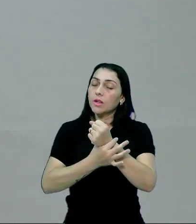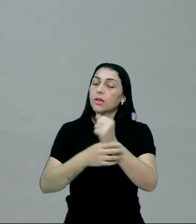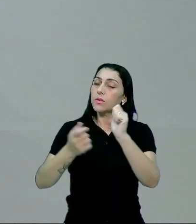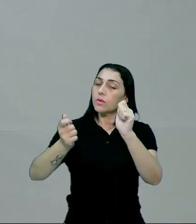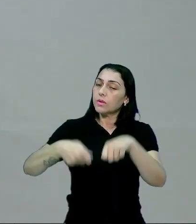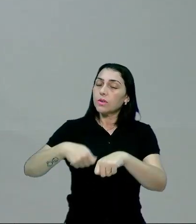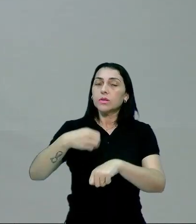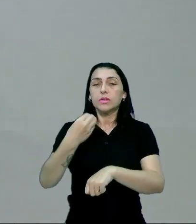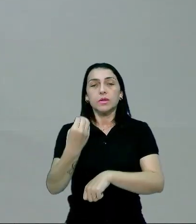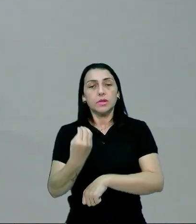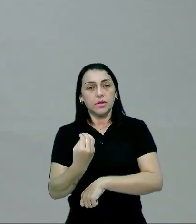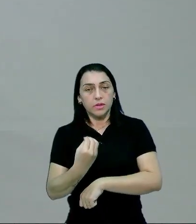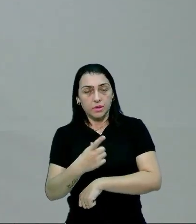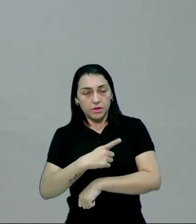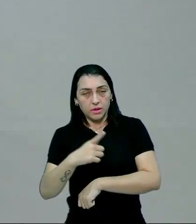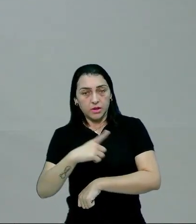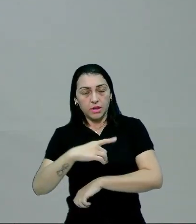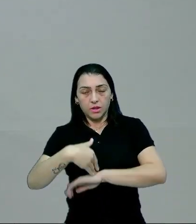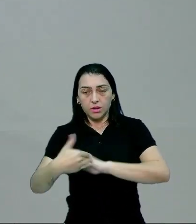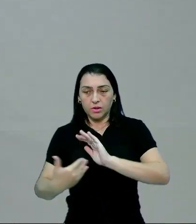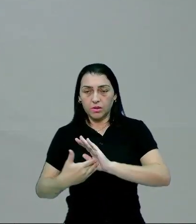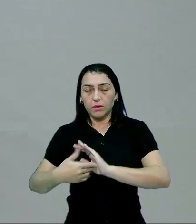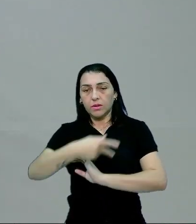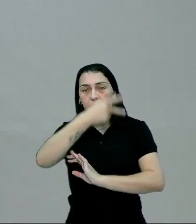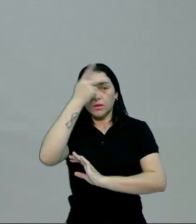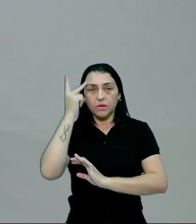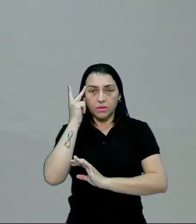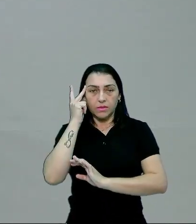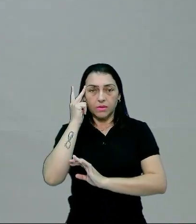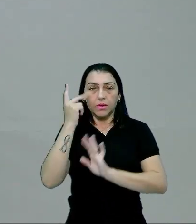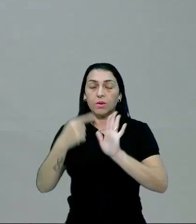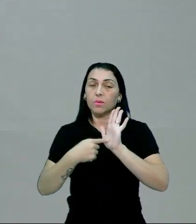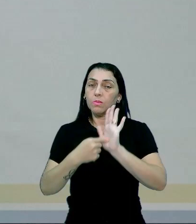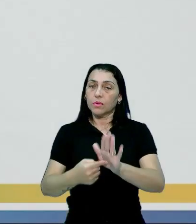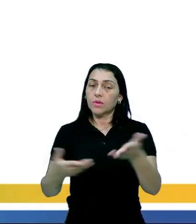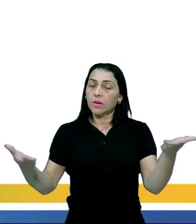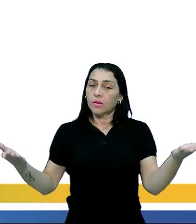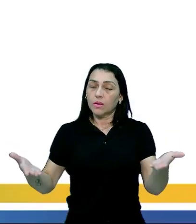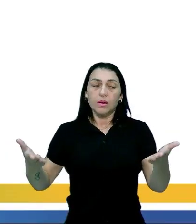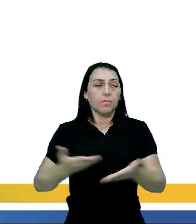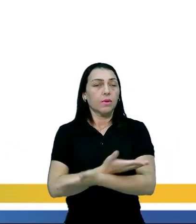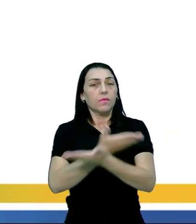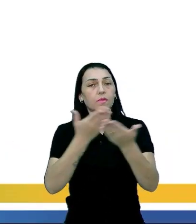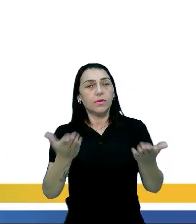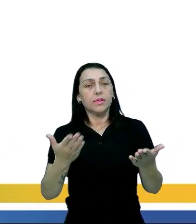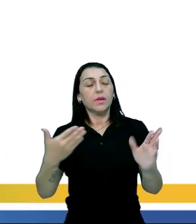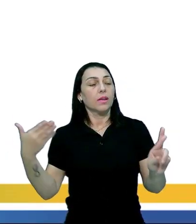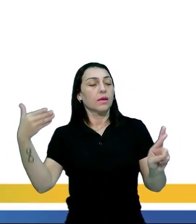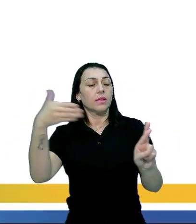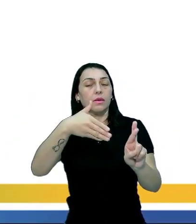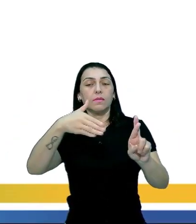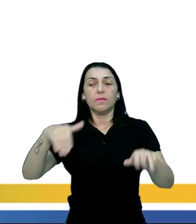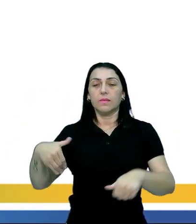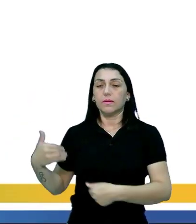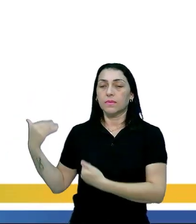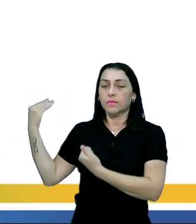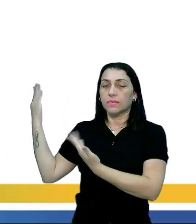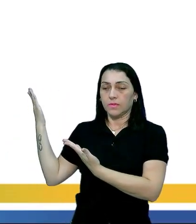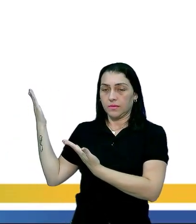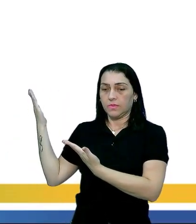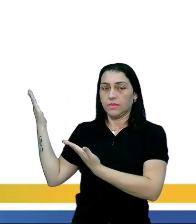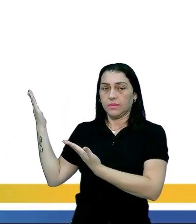condições de existencialidade para todas as pessoas. Eu mostro agora para vocês a referência